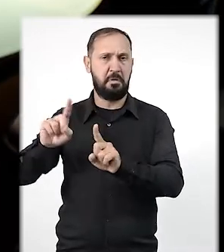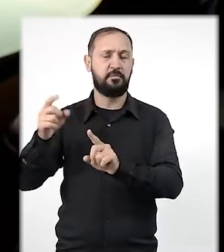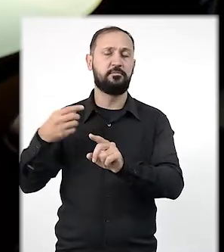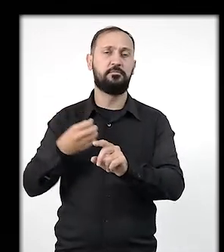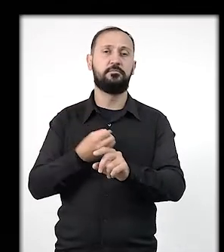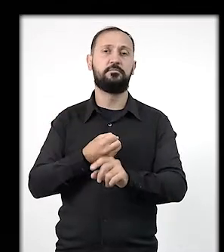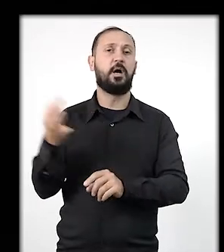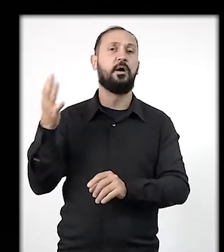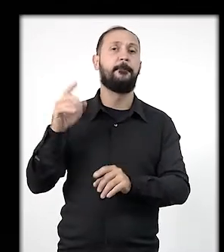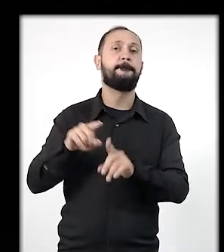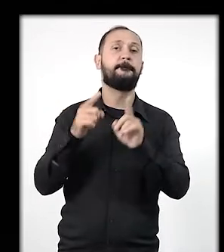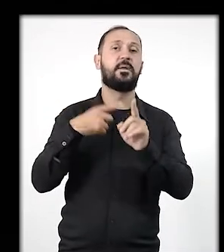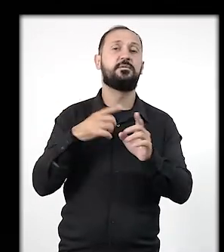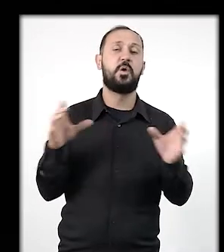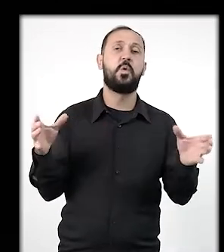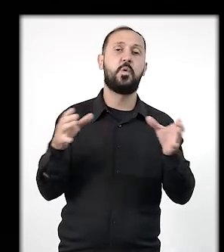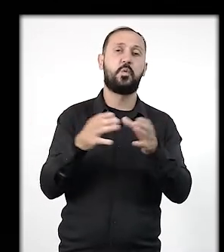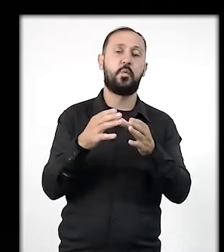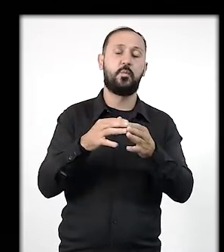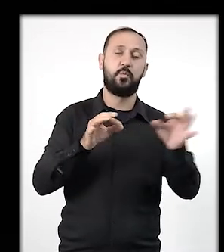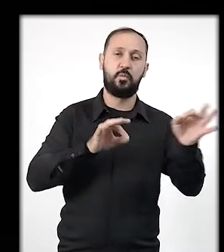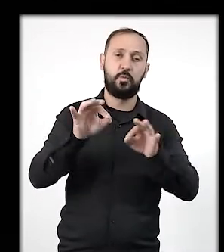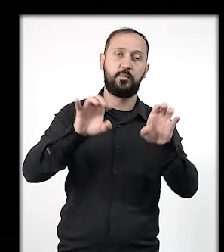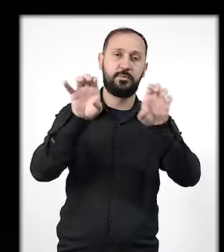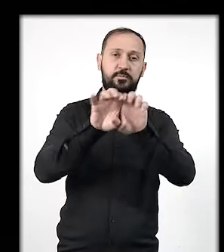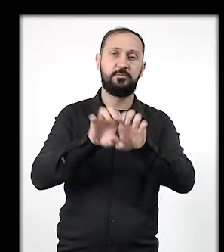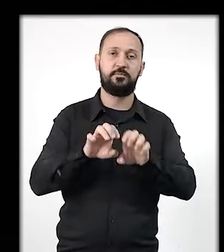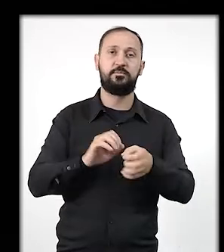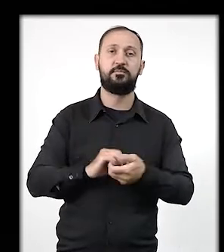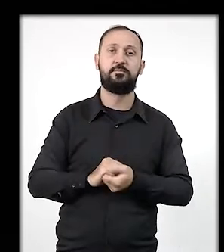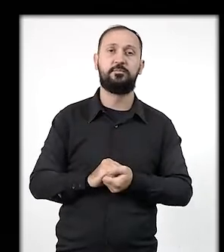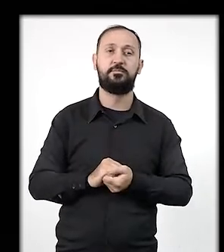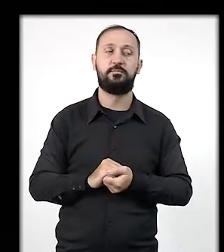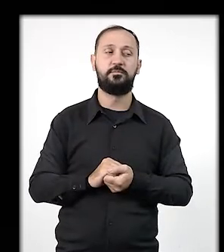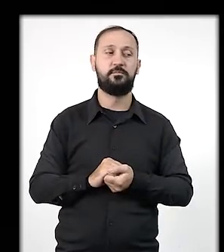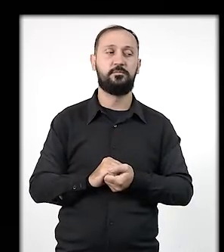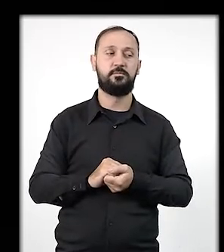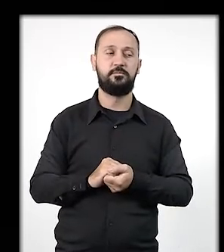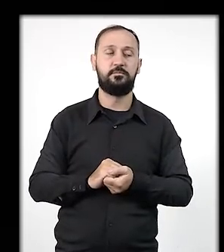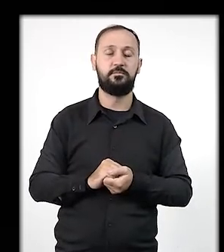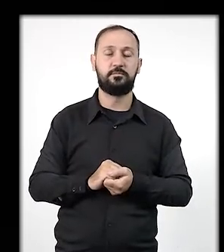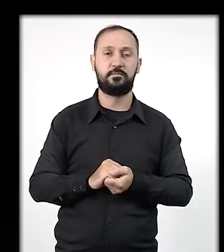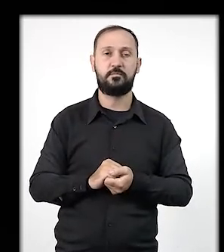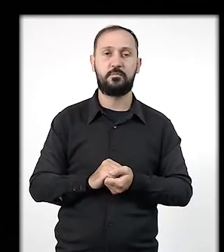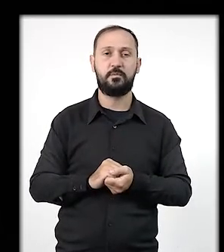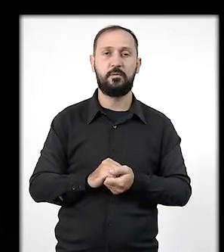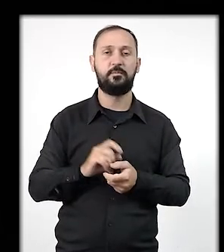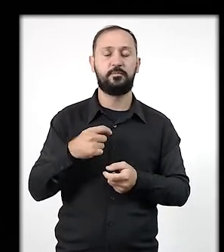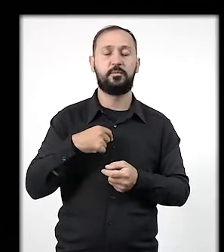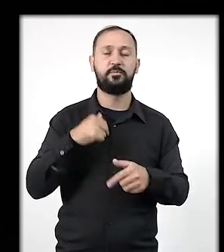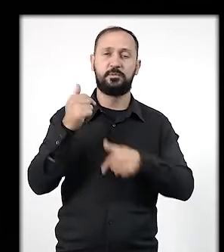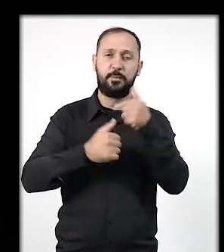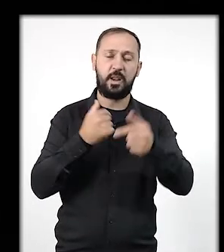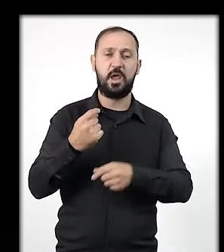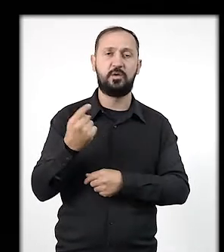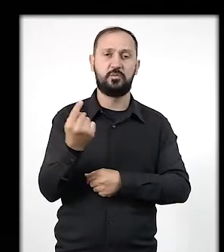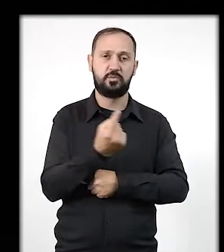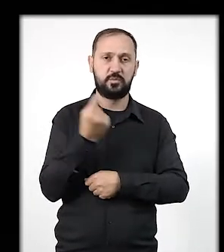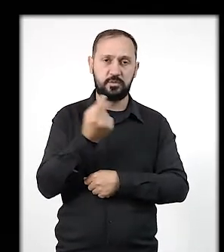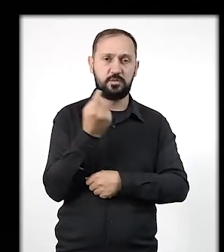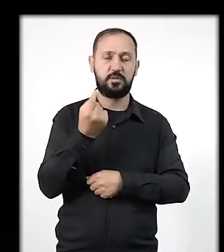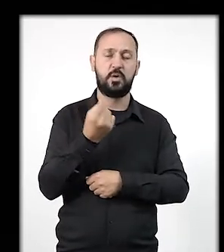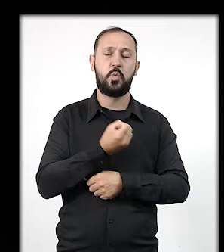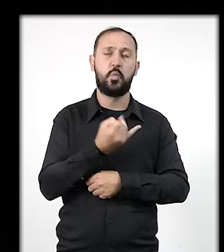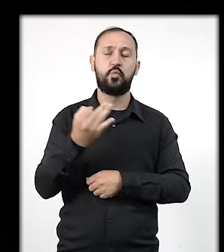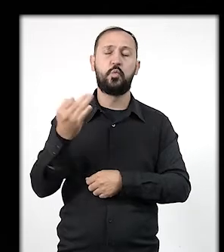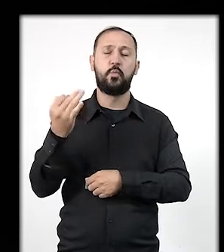né? Mas contam com equipes estruturadas, né? Então realmente trabalhar sozinho, né, com